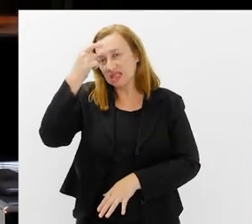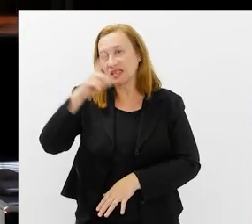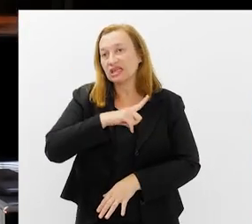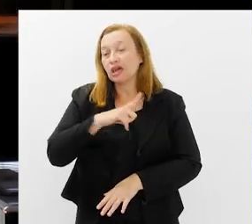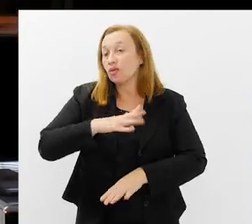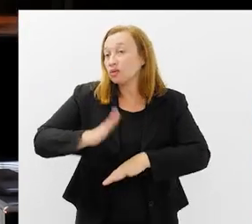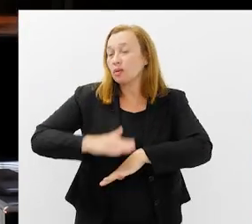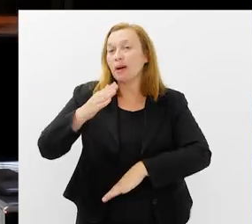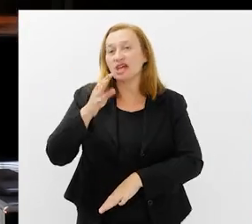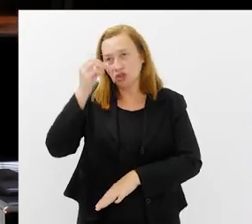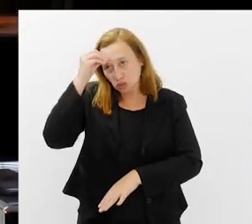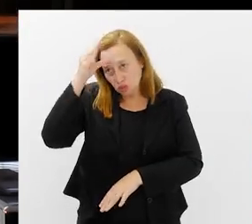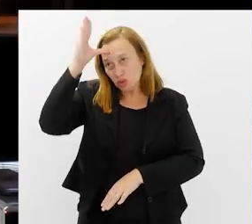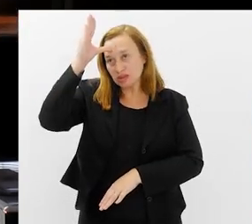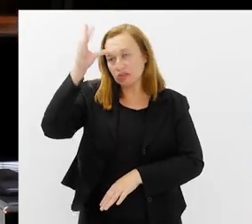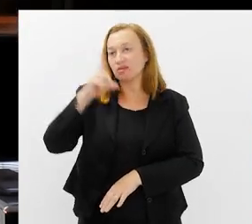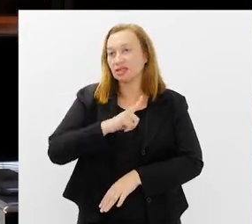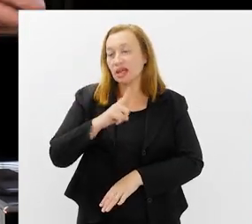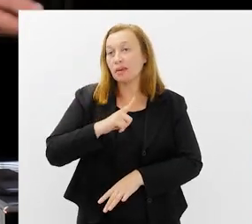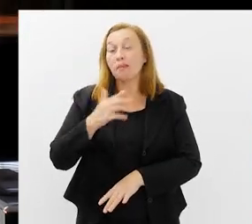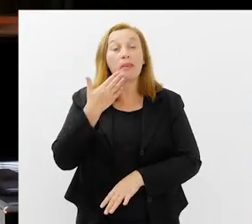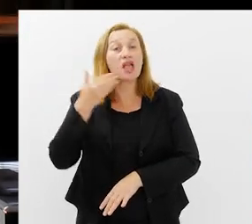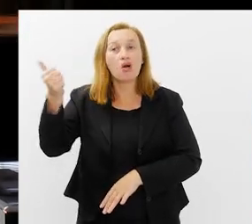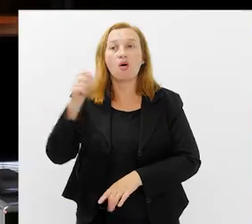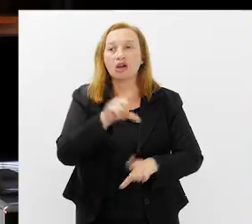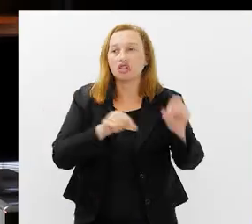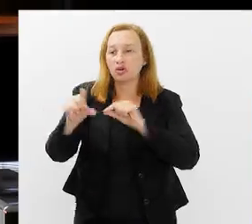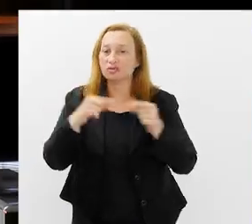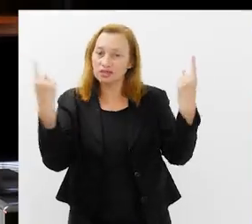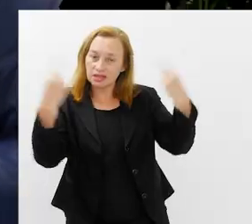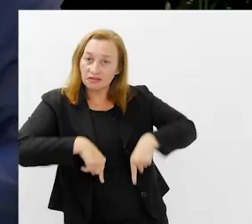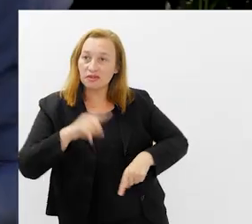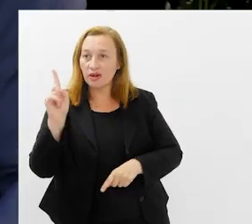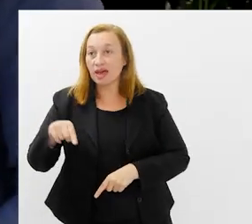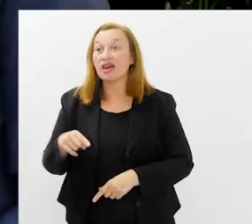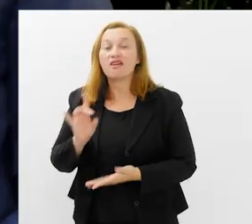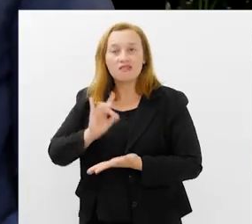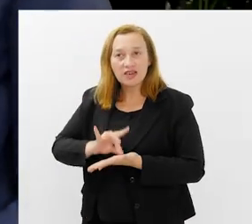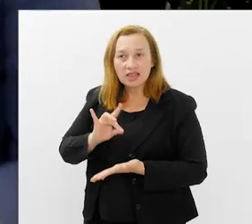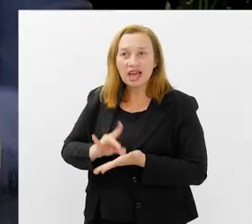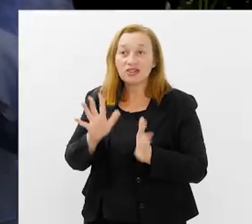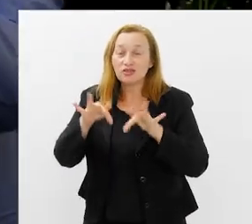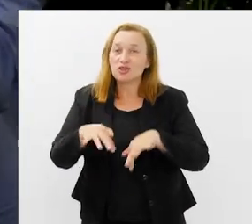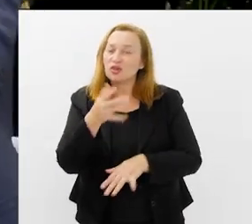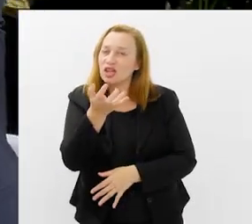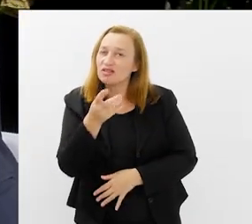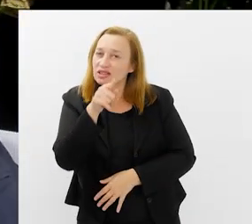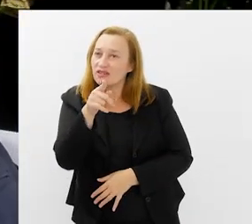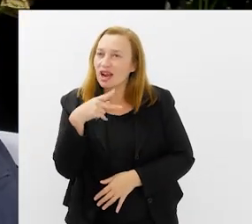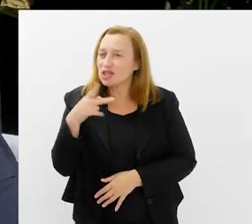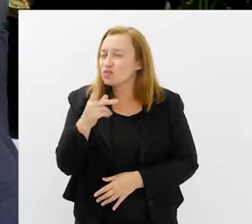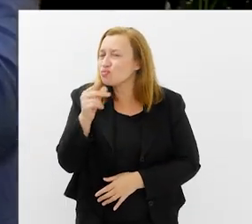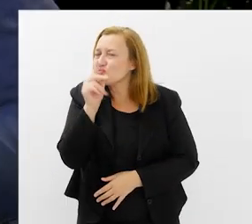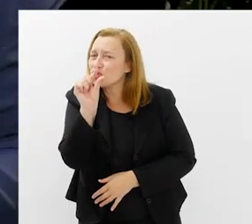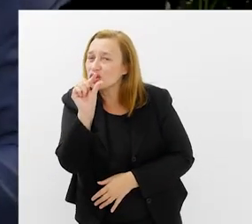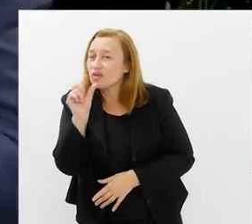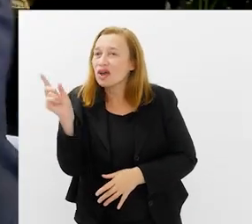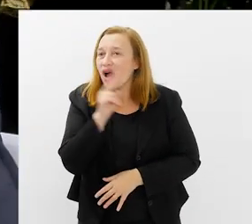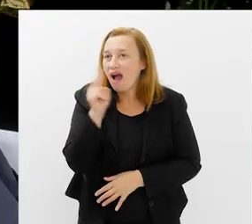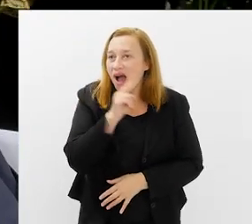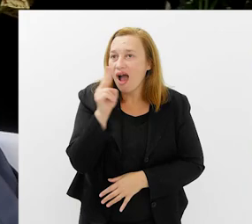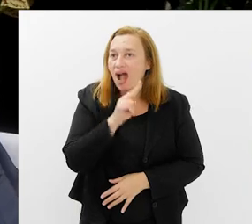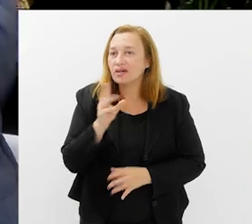melhor conscientizar, porque quanto mais a gente conhece, melhor são as nossas escolhas. E o desafio verdade, é esse. Verdade. Vamos chegando aqui ao final, Flávio, queria apenas que você falasse um